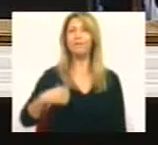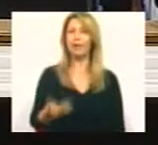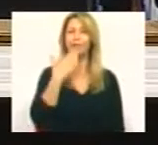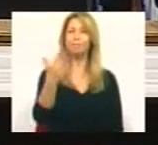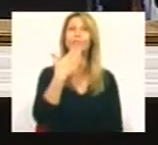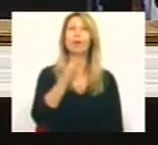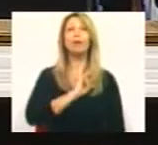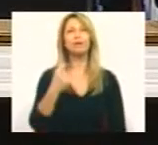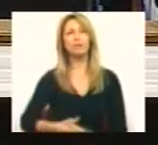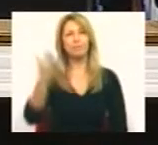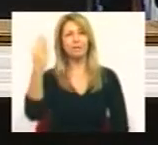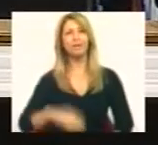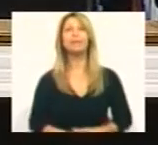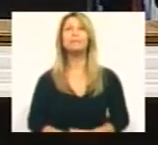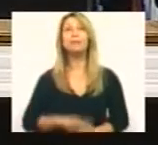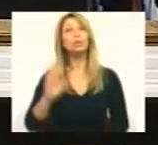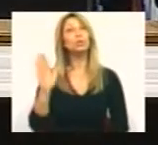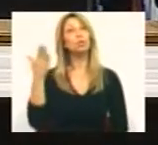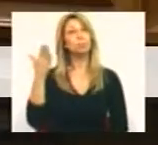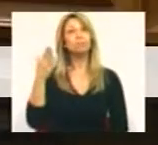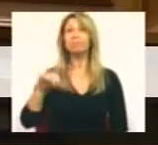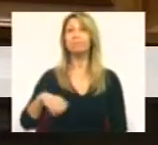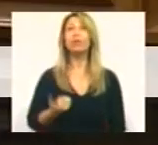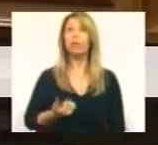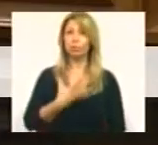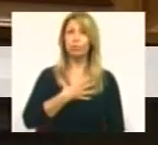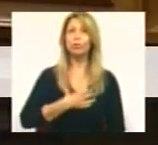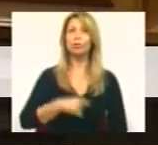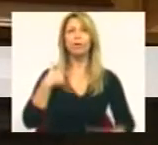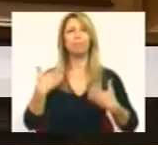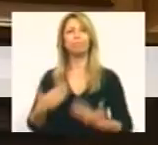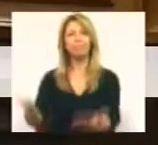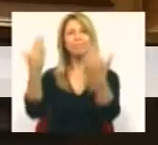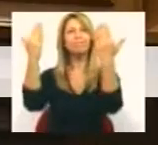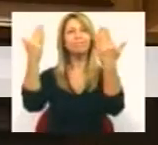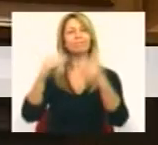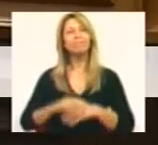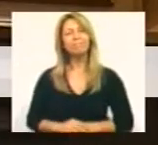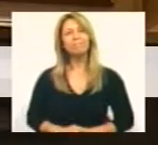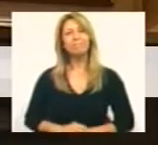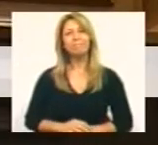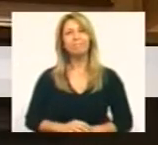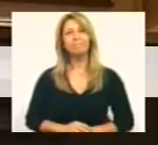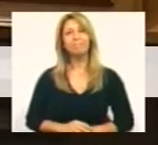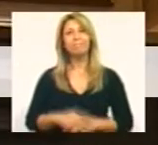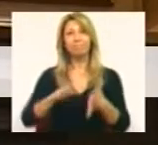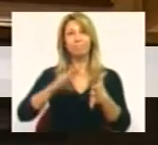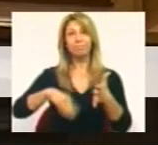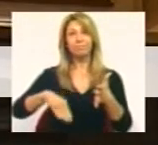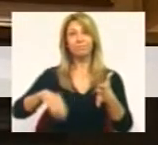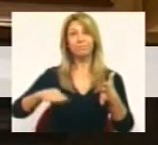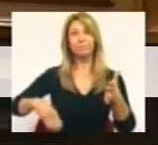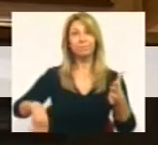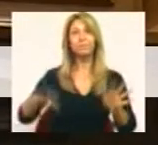Obrigada, Sr. Presidente. Em primeiro lugar, os verdes gostariam de saudar os subscritores da